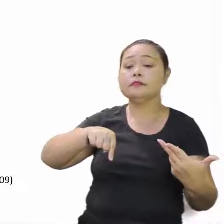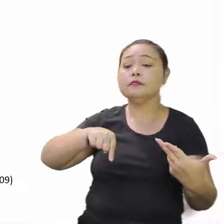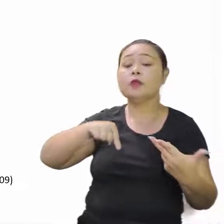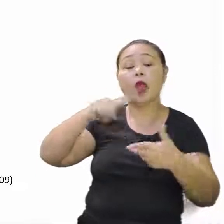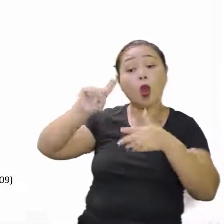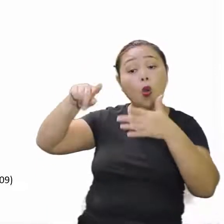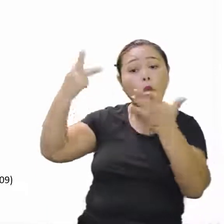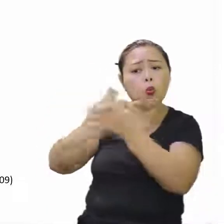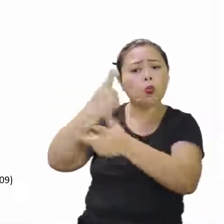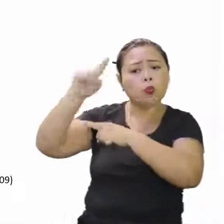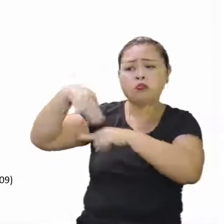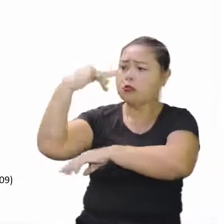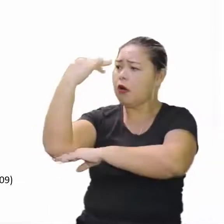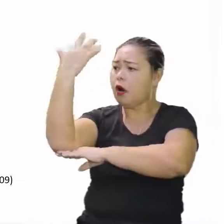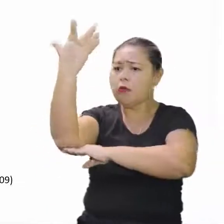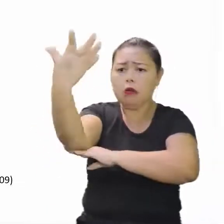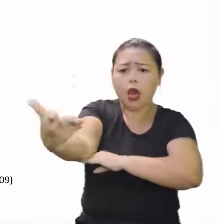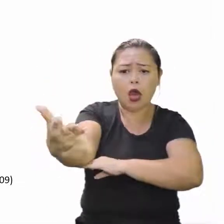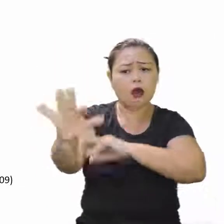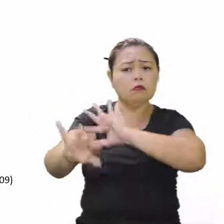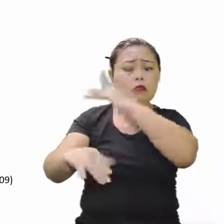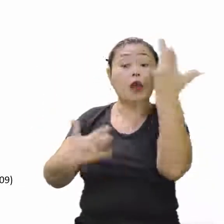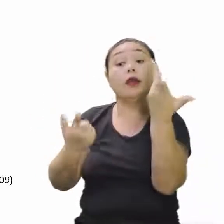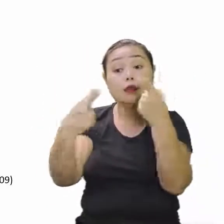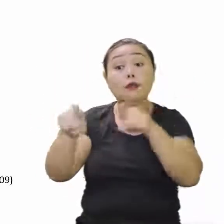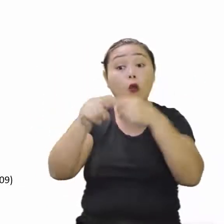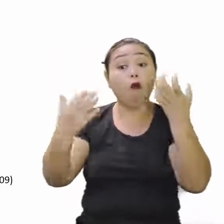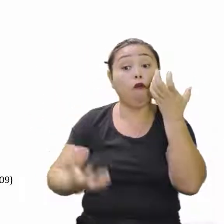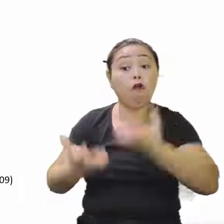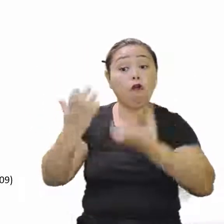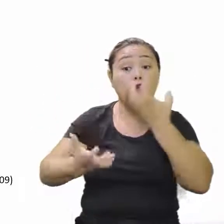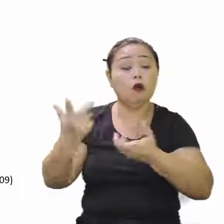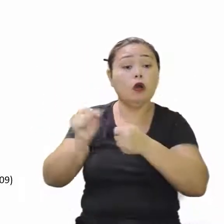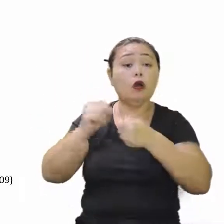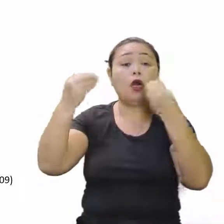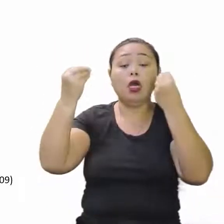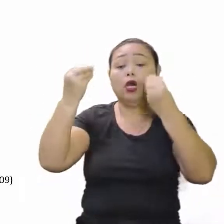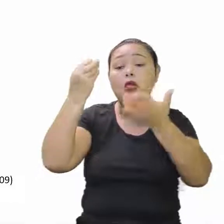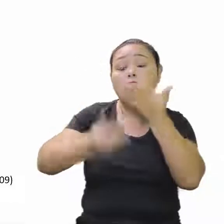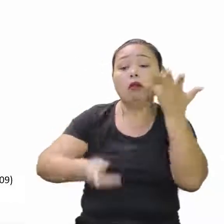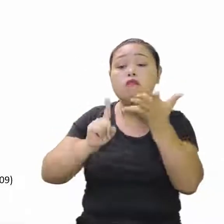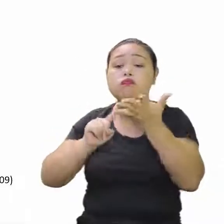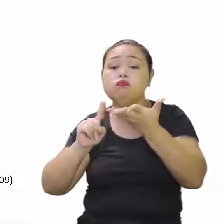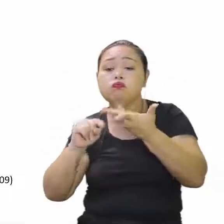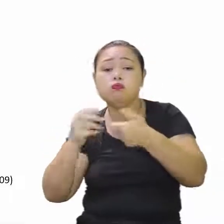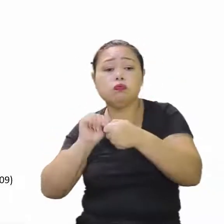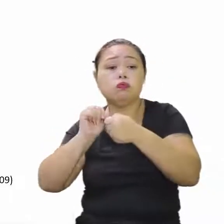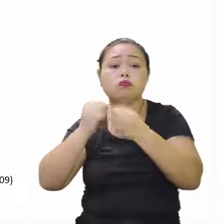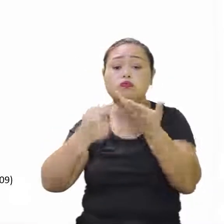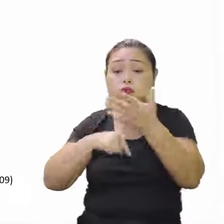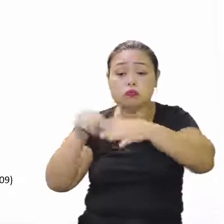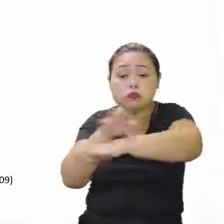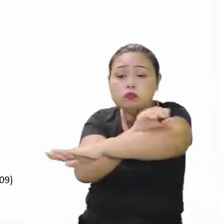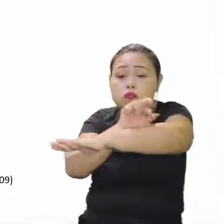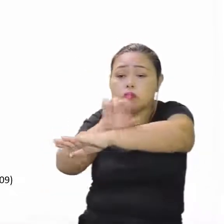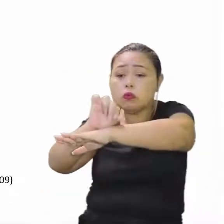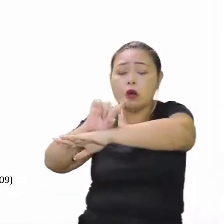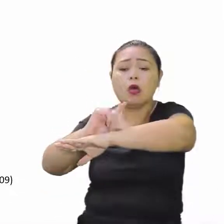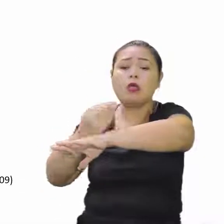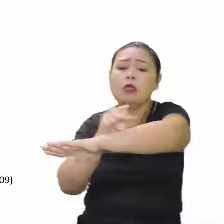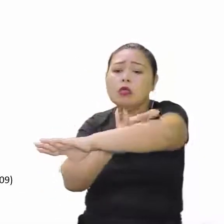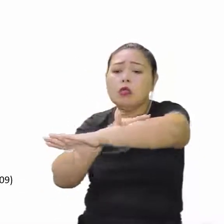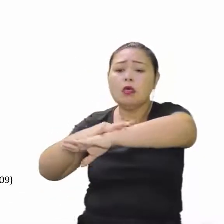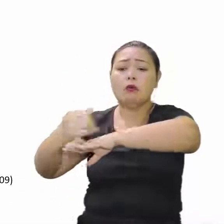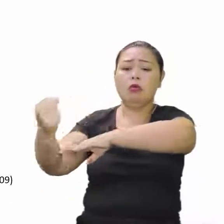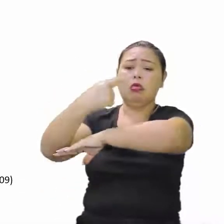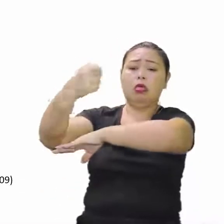consequência do desmatamento, principalmente do fogo, traz perda da biodiversidade, exposição do solo com a erosão,